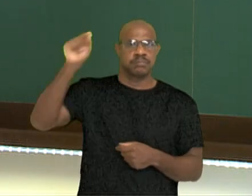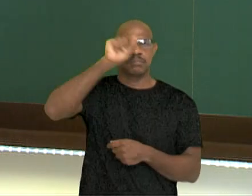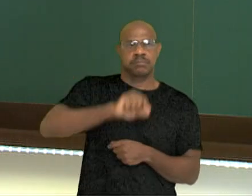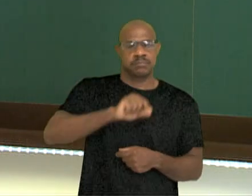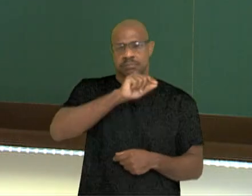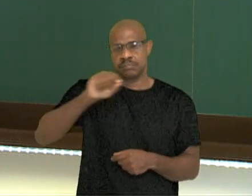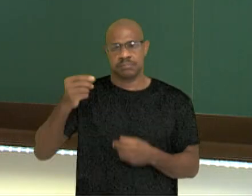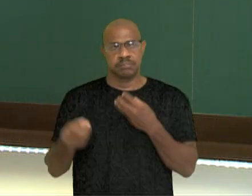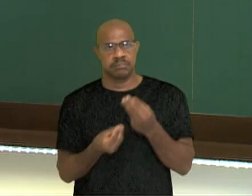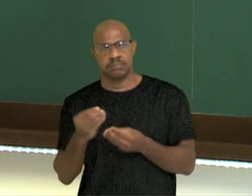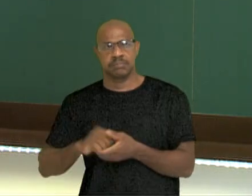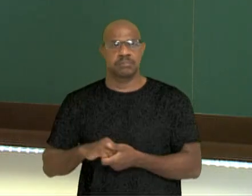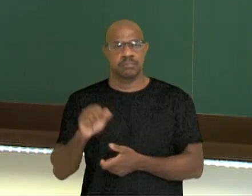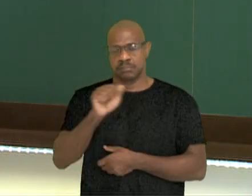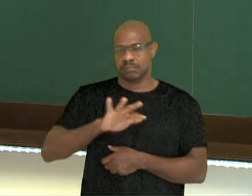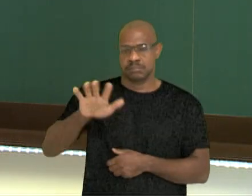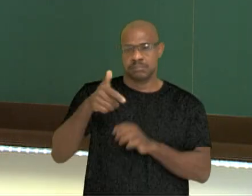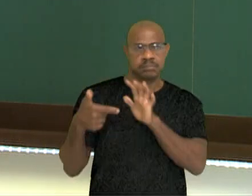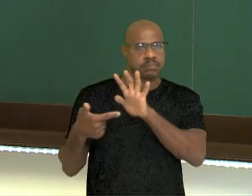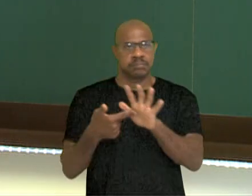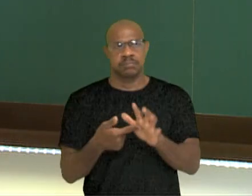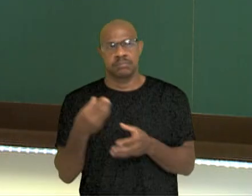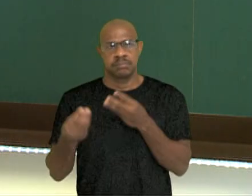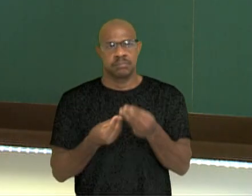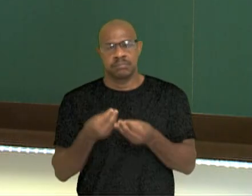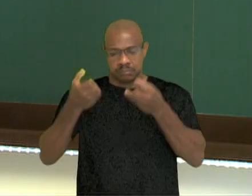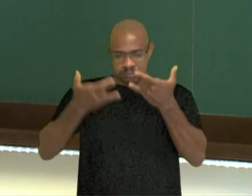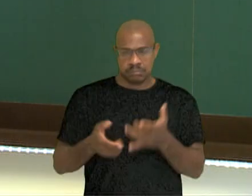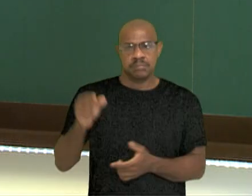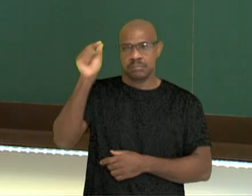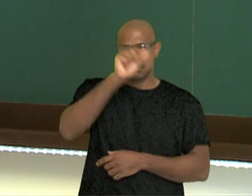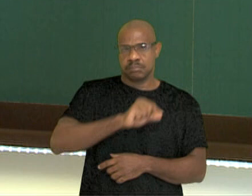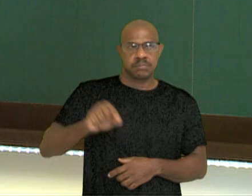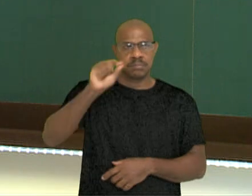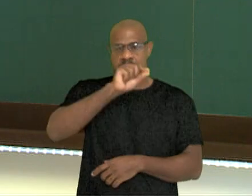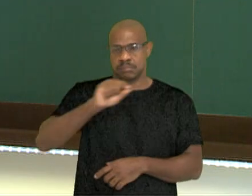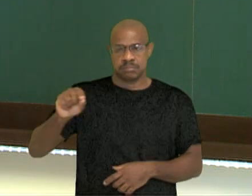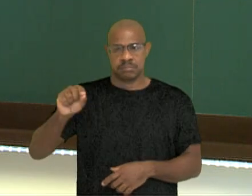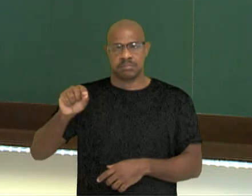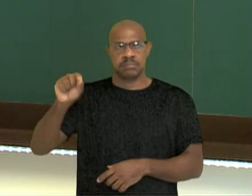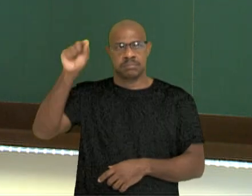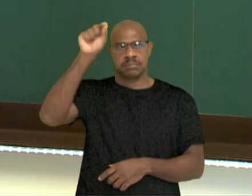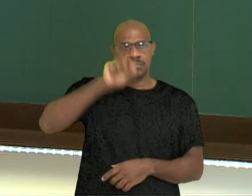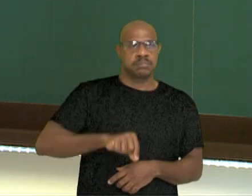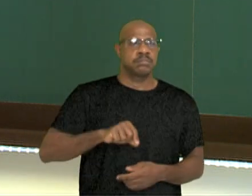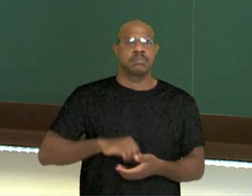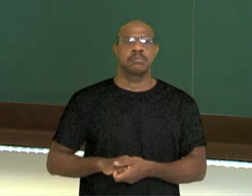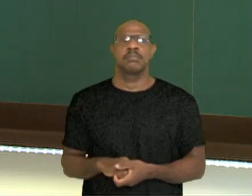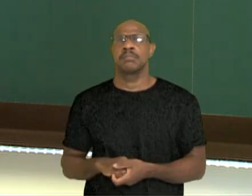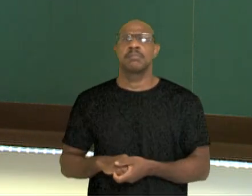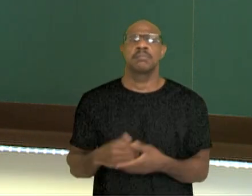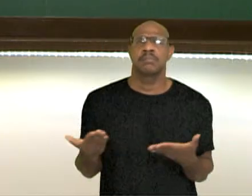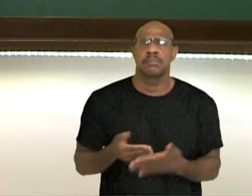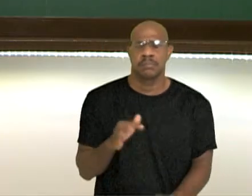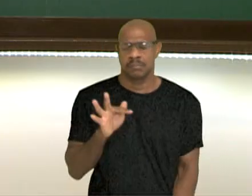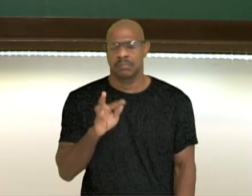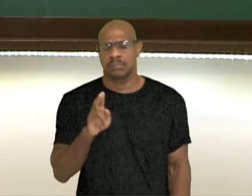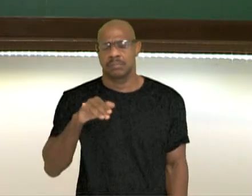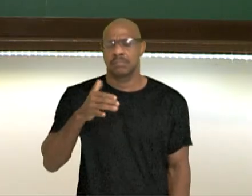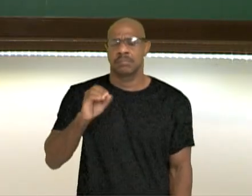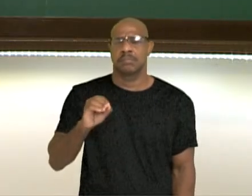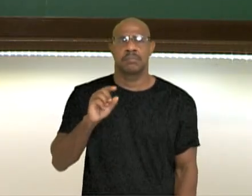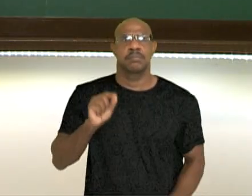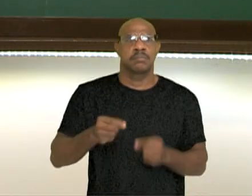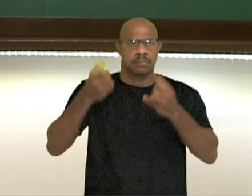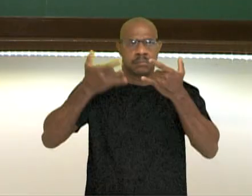que ilustra aí um pouquinho da aplicação da trigonometria. Como vamos falar de função, vamos lembrar um pouquinho o que é